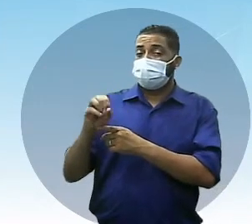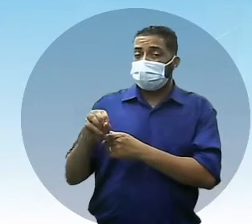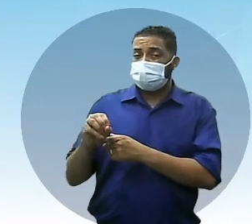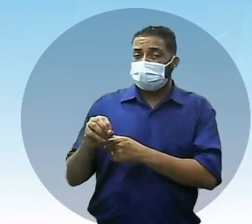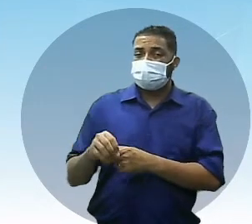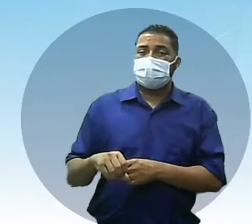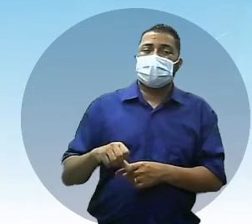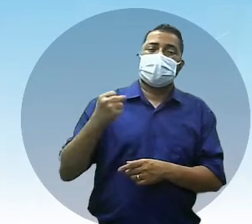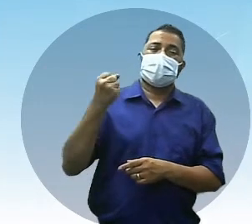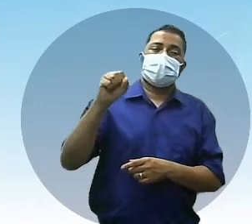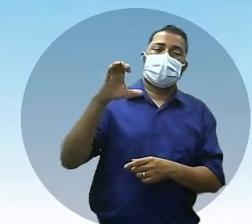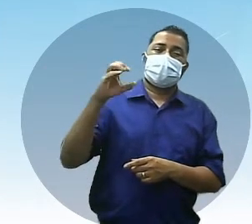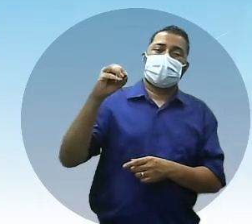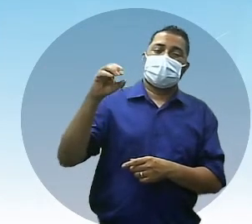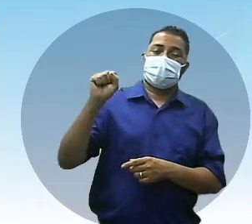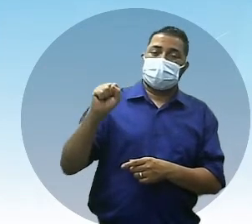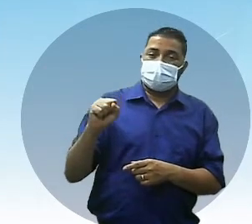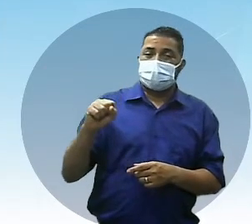Secos e Molhados de